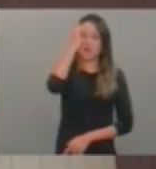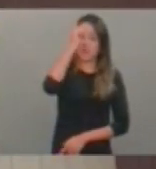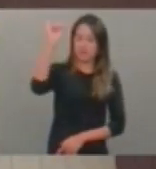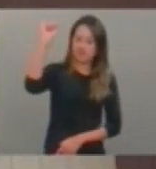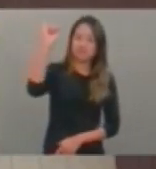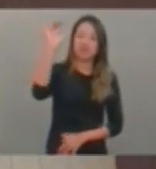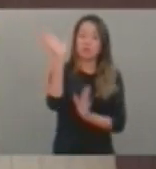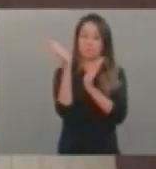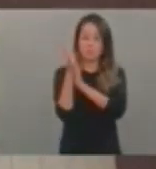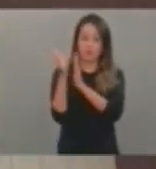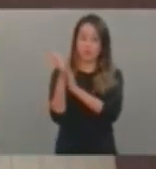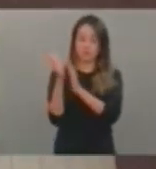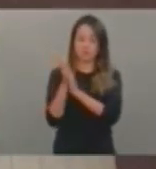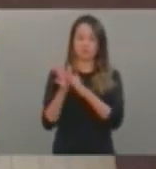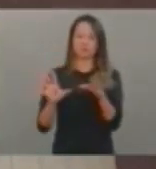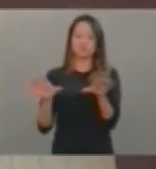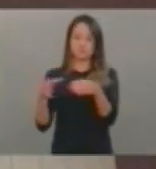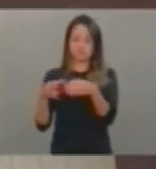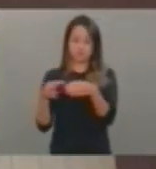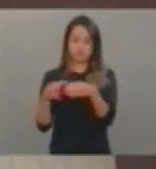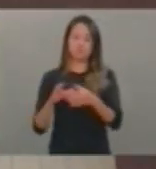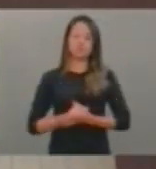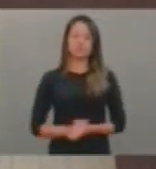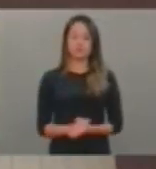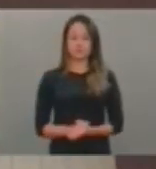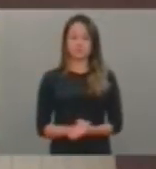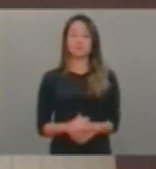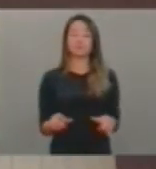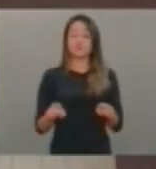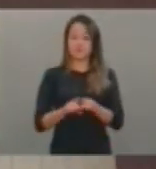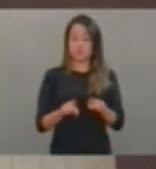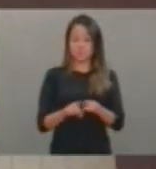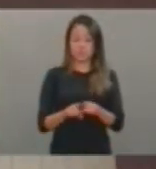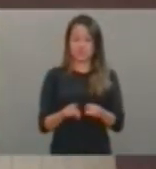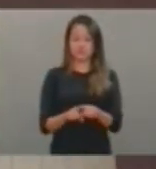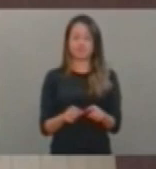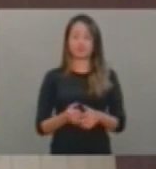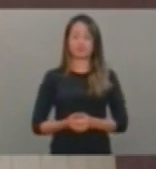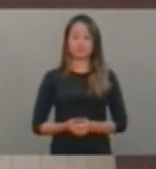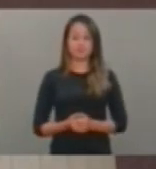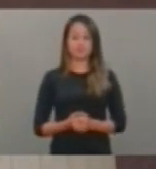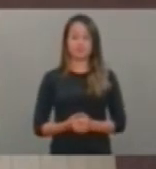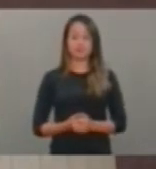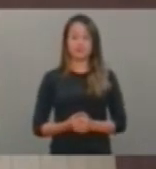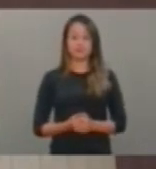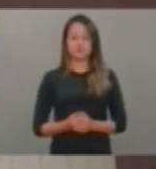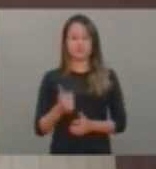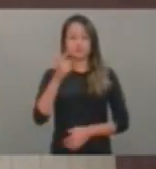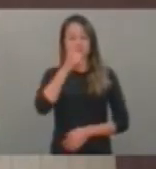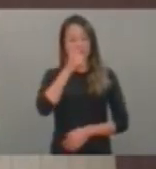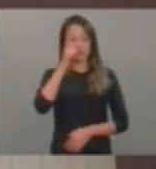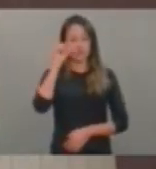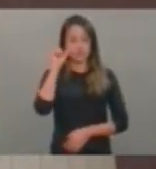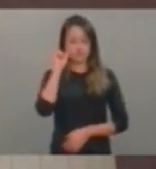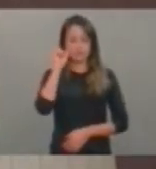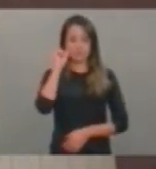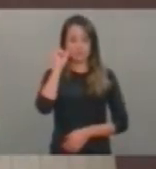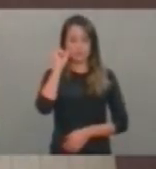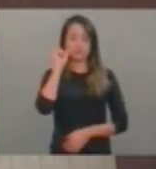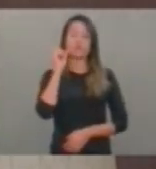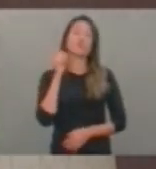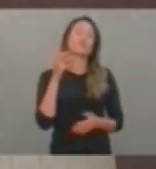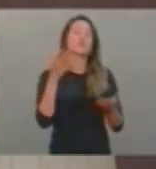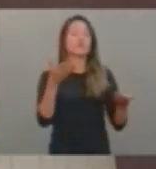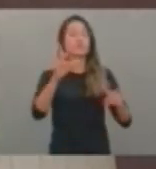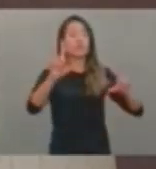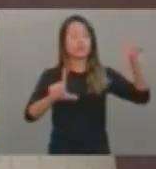um ataque a um desses transportes coletivos. Queria registrar também que ontem a imprensa